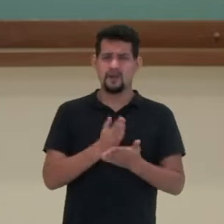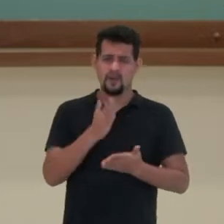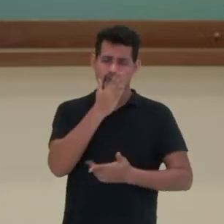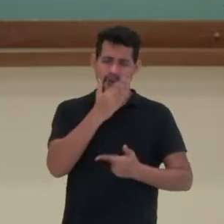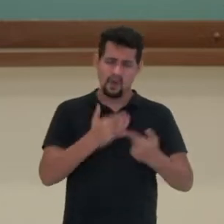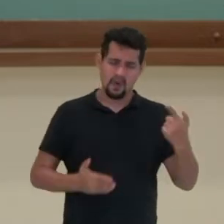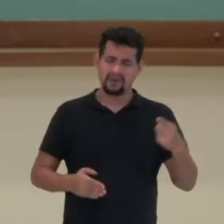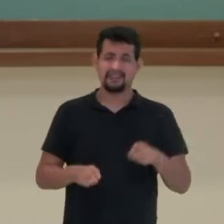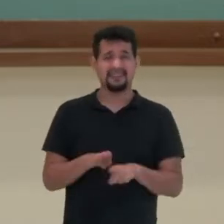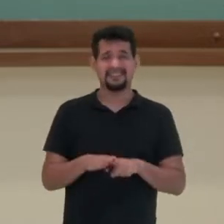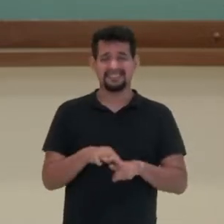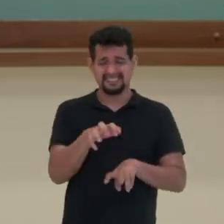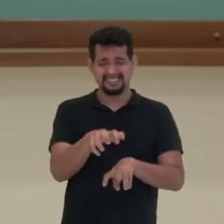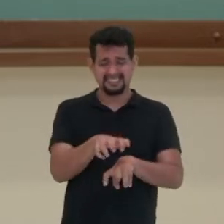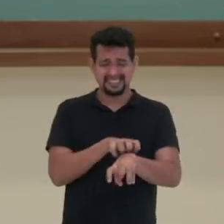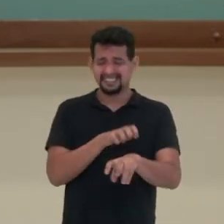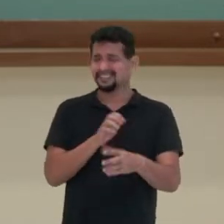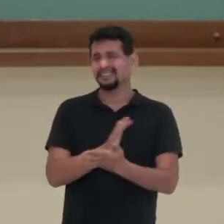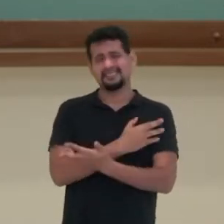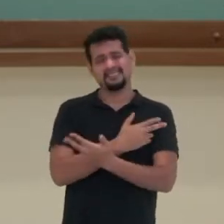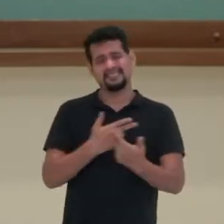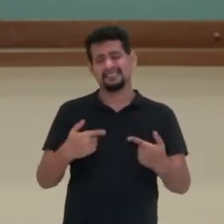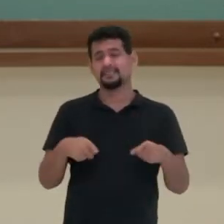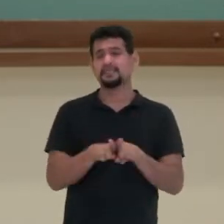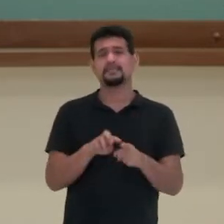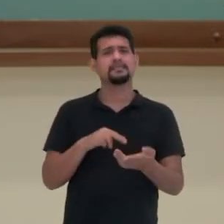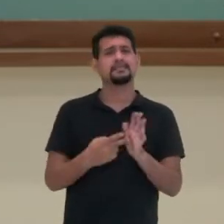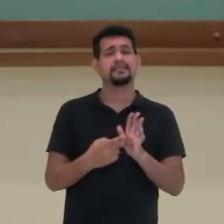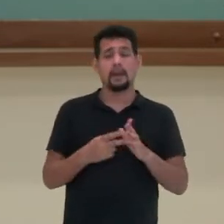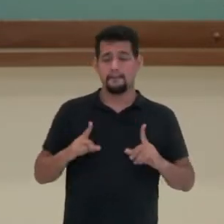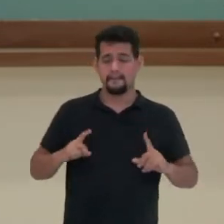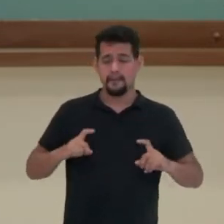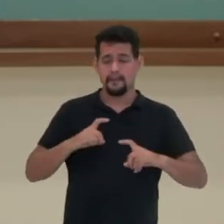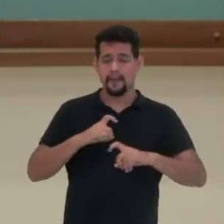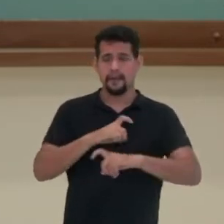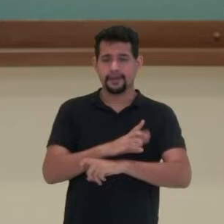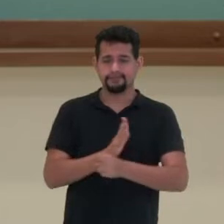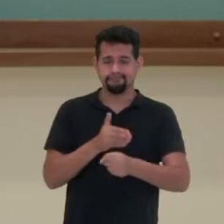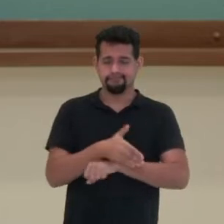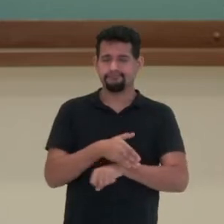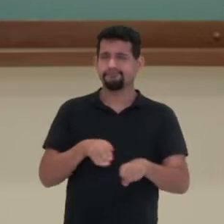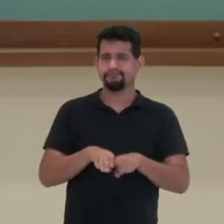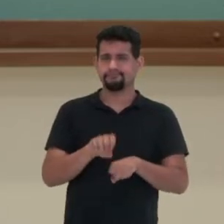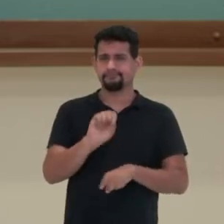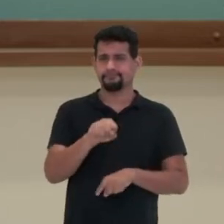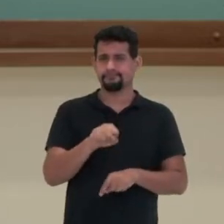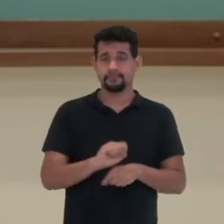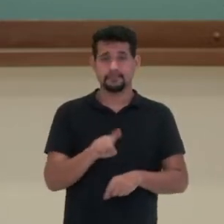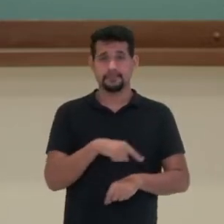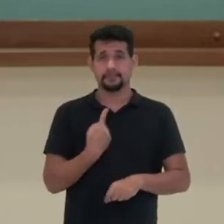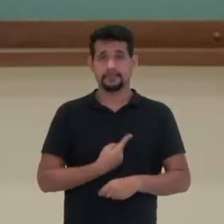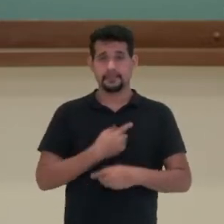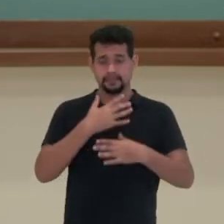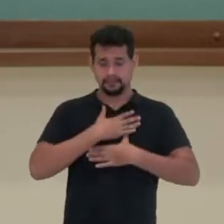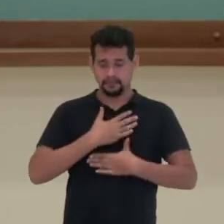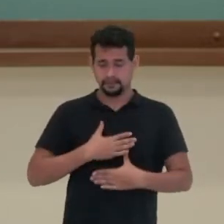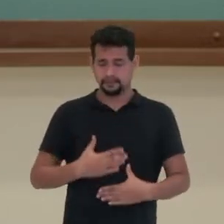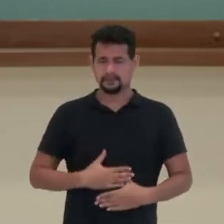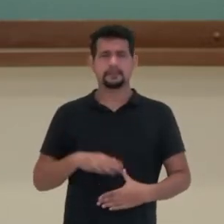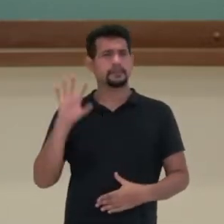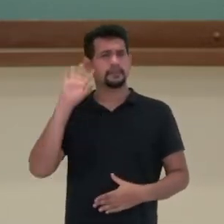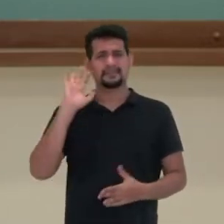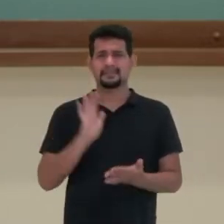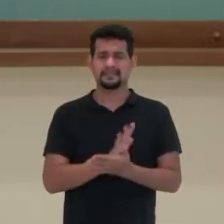um arranhão, qualquer machucado, essas bactérias acabam entrando dentro do nosso corpo e vão causar